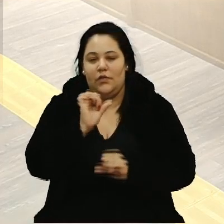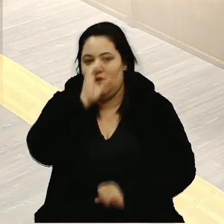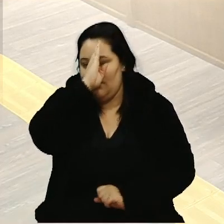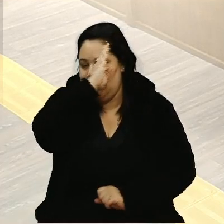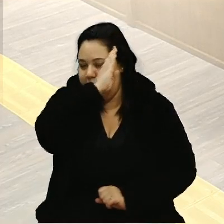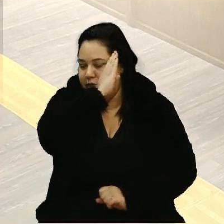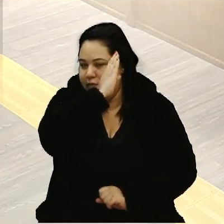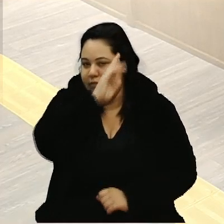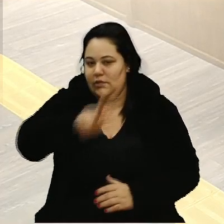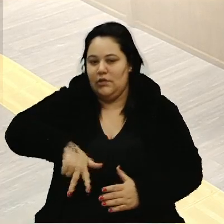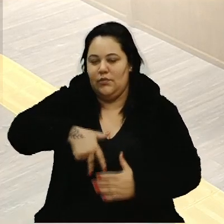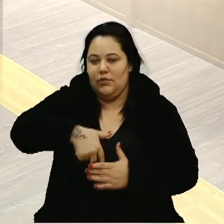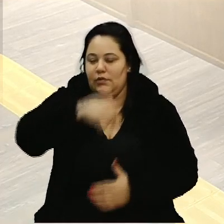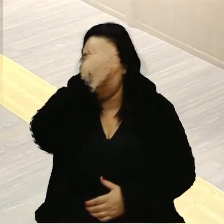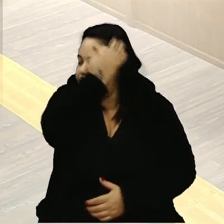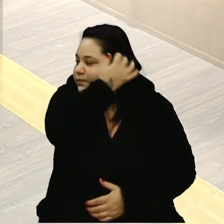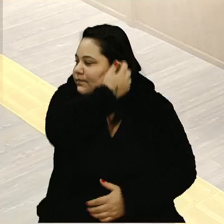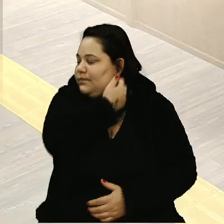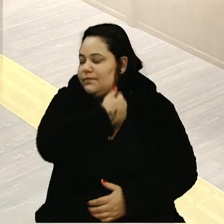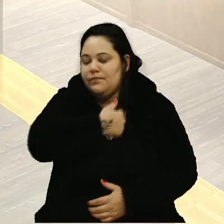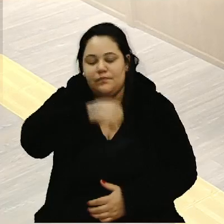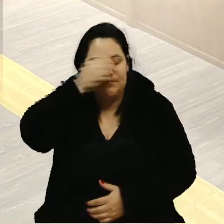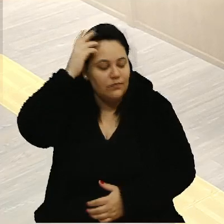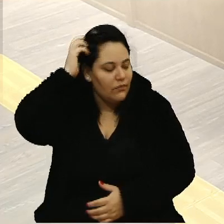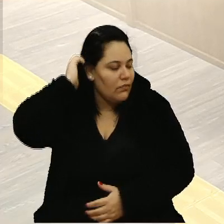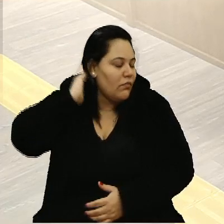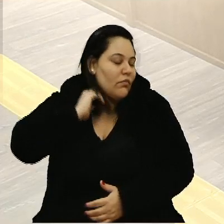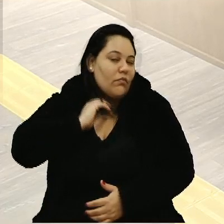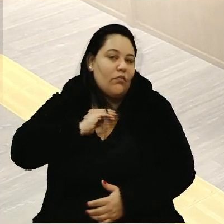primeiro vice-presidente, vereador Adriano Bressan.